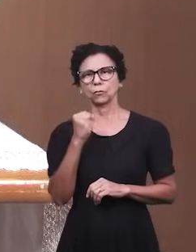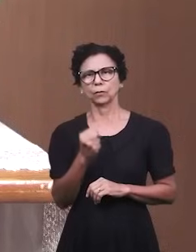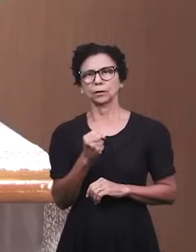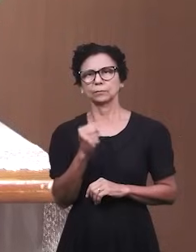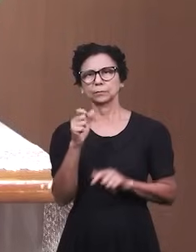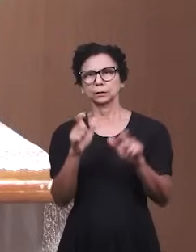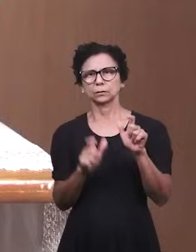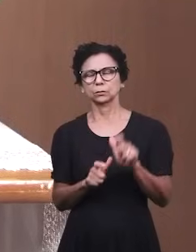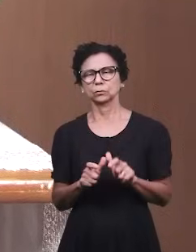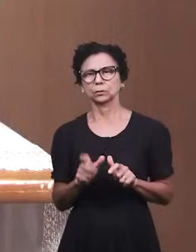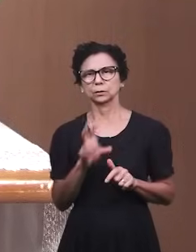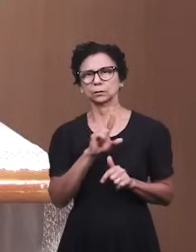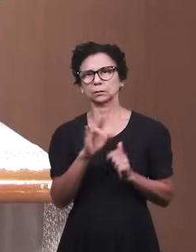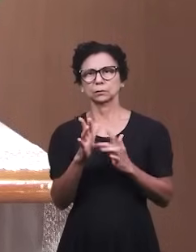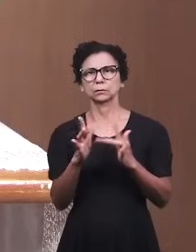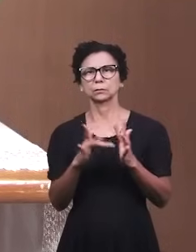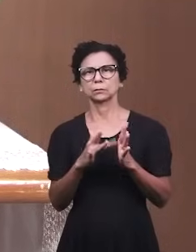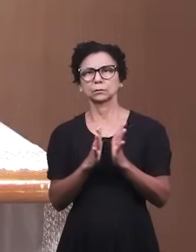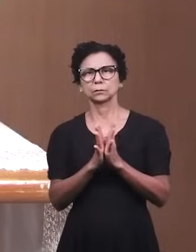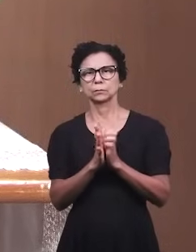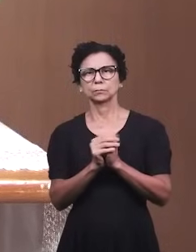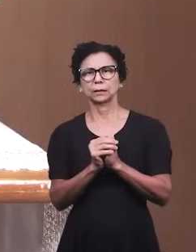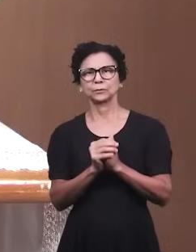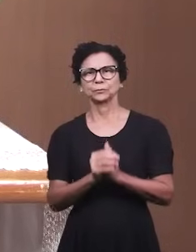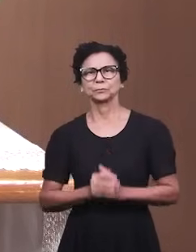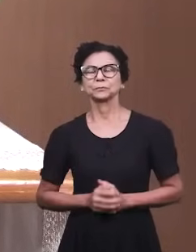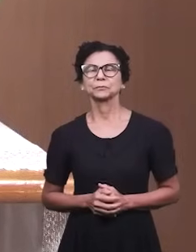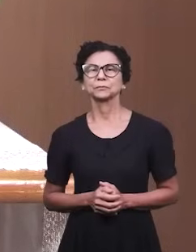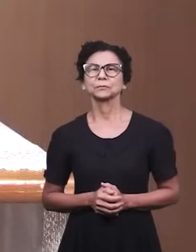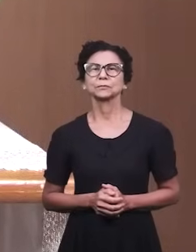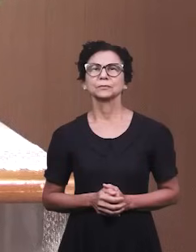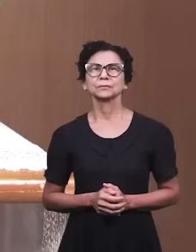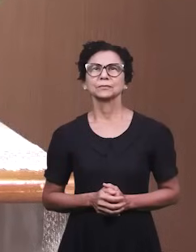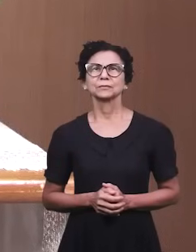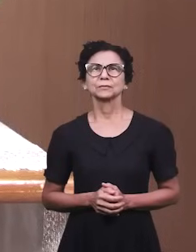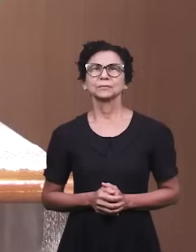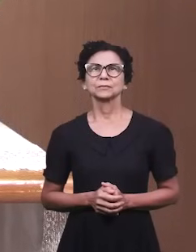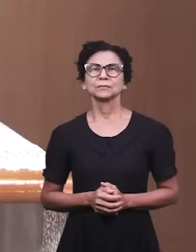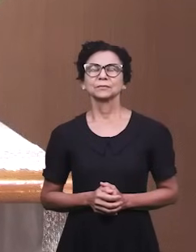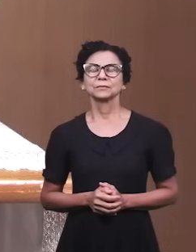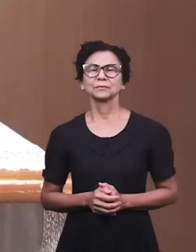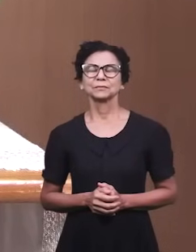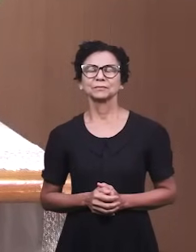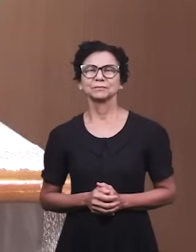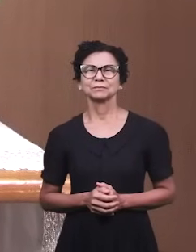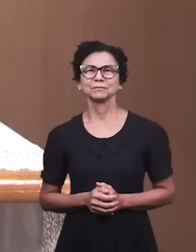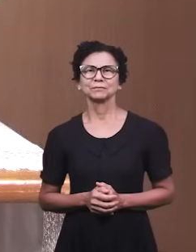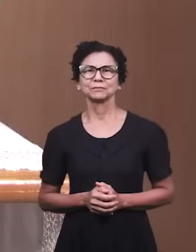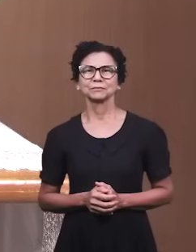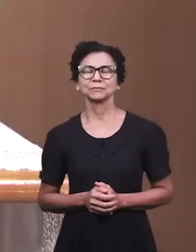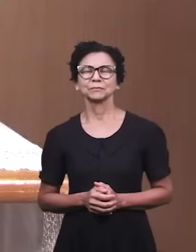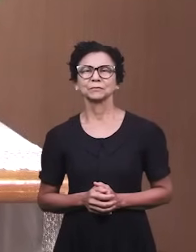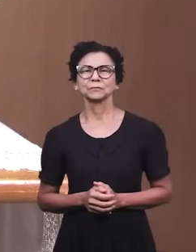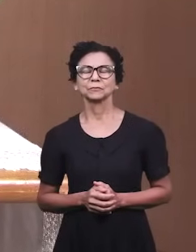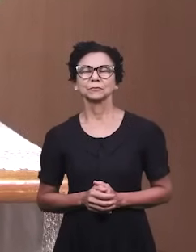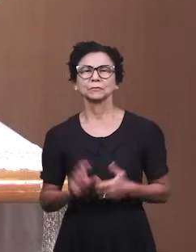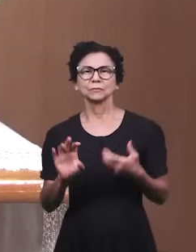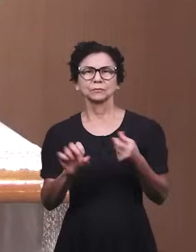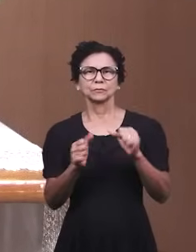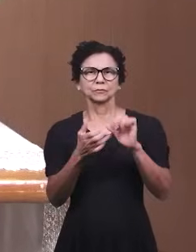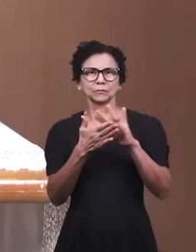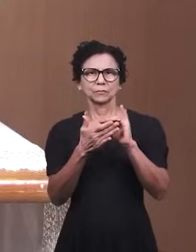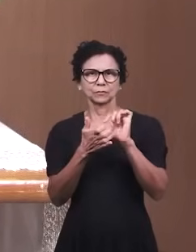em nome de Jesus. Amém. Amém. Louvado o nome do Senhor. Nós vamos entoar um hino